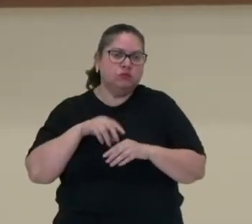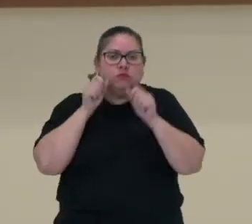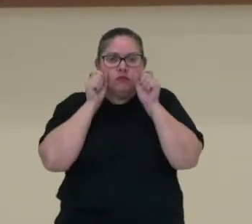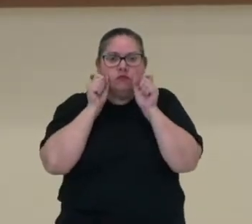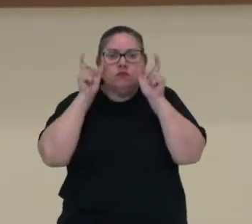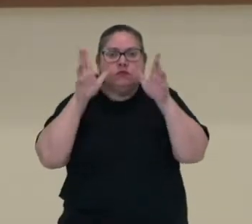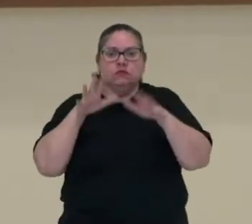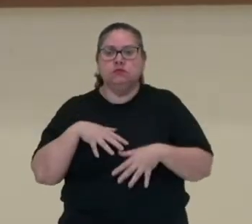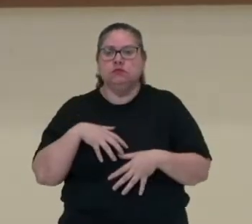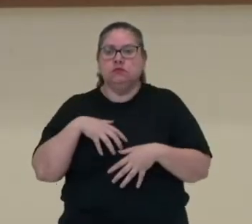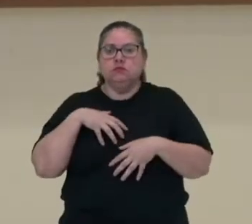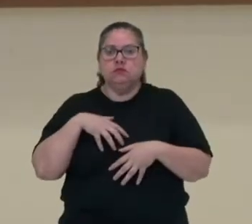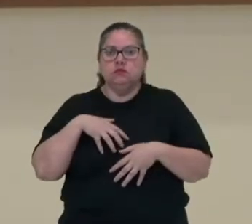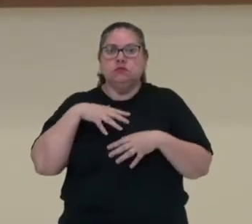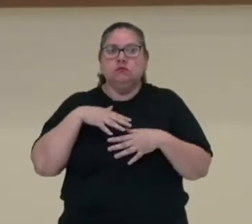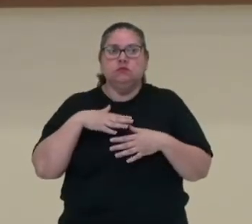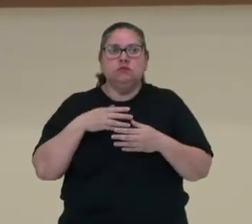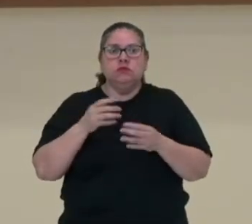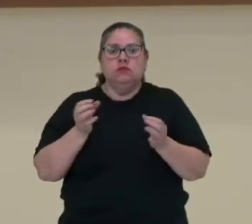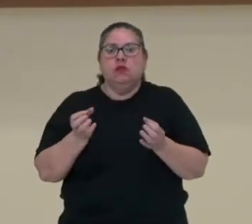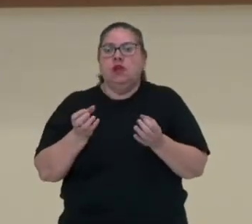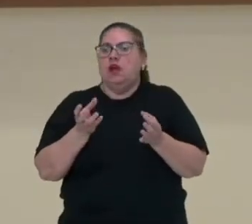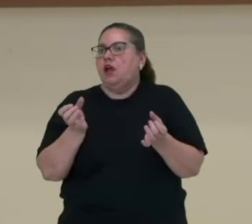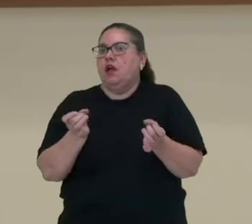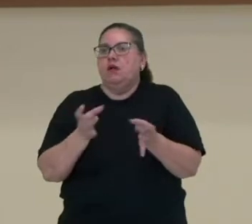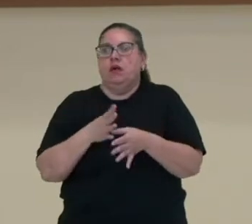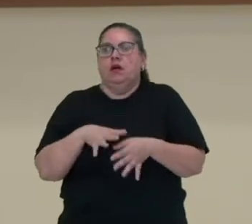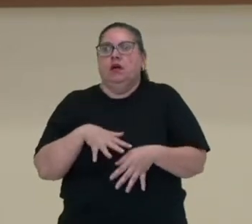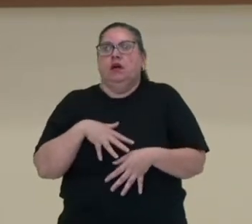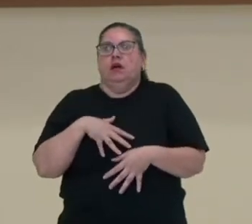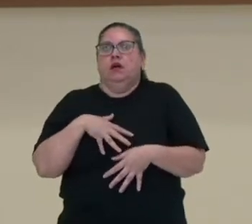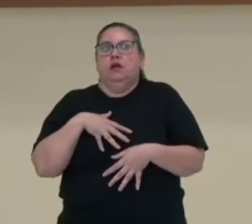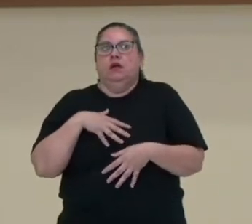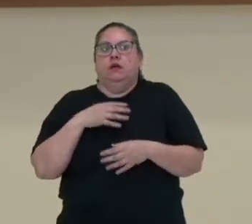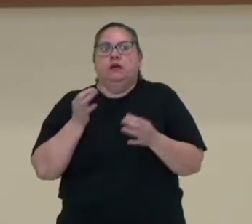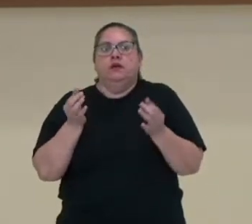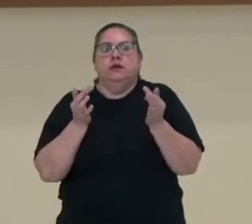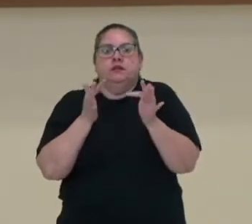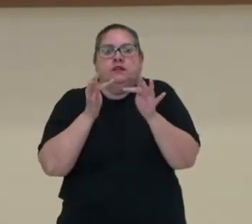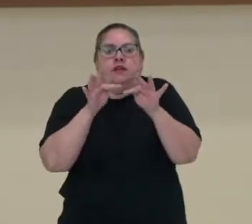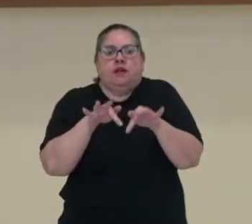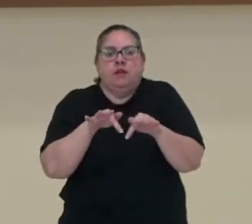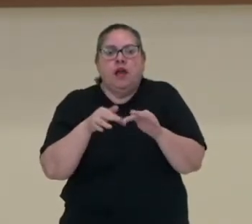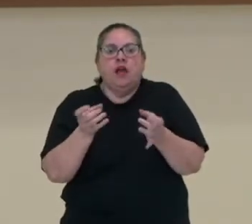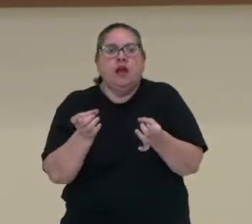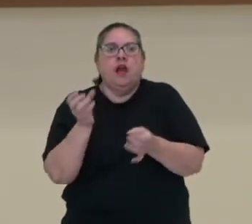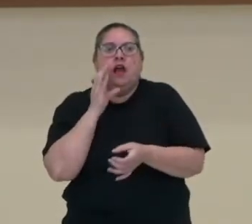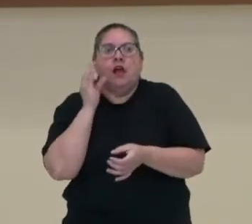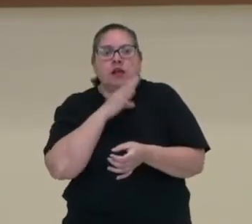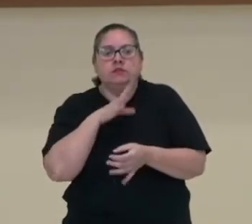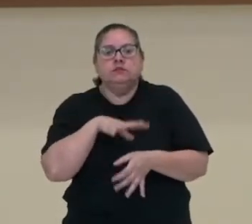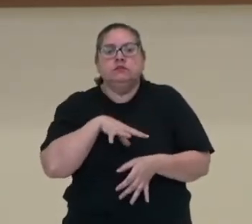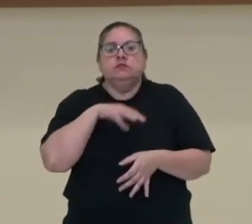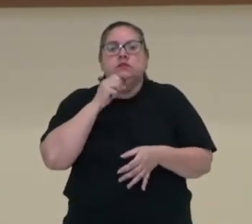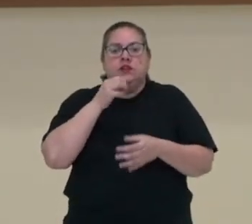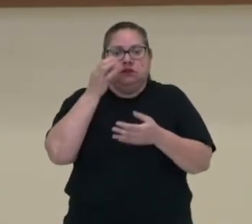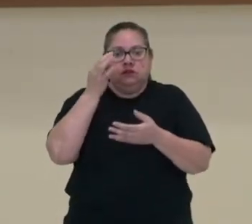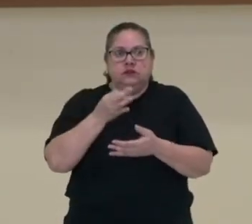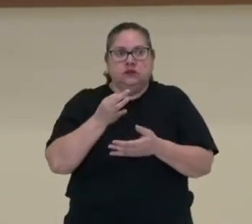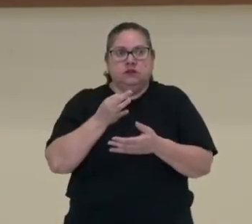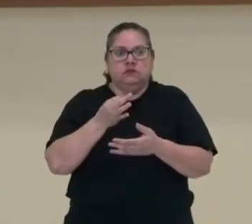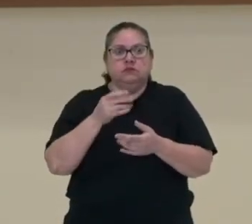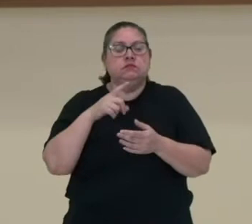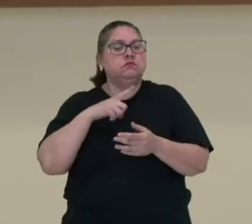na nossa respiração, não deixar acabar todo o ar ali porque queremos concluir uma ideia, respirar na hora certa. E tem